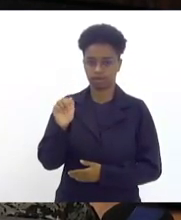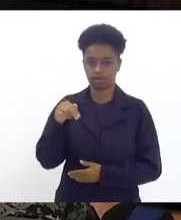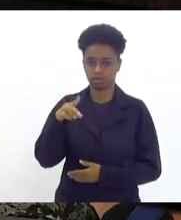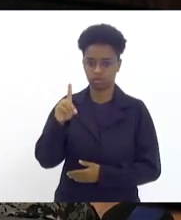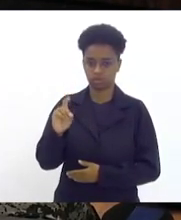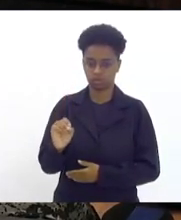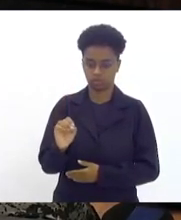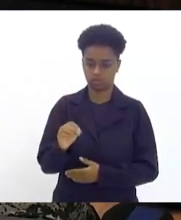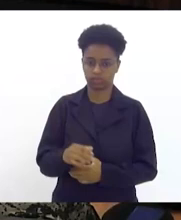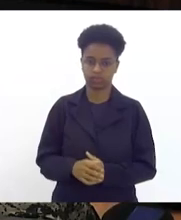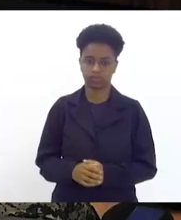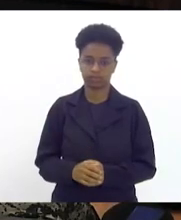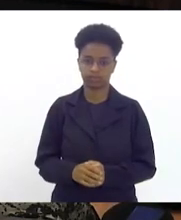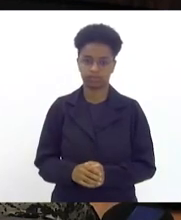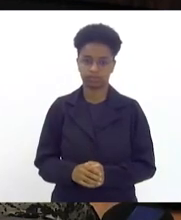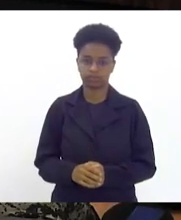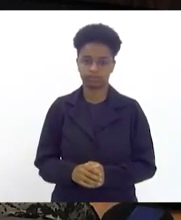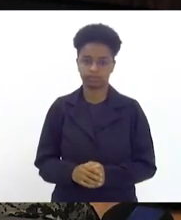DPA